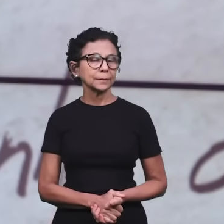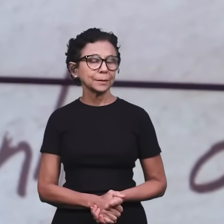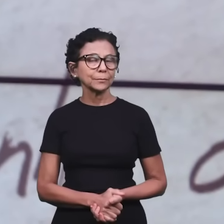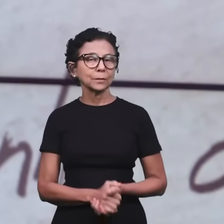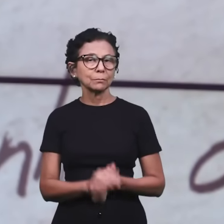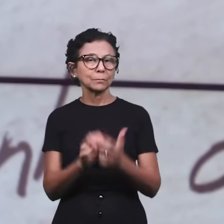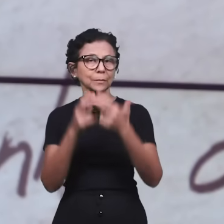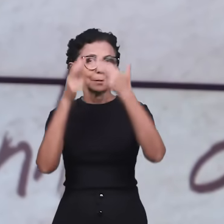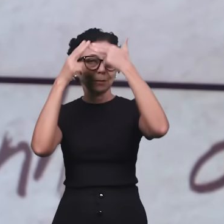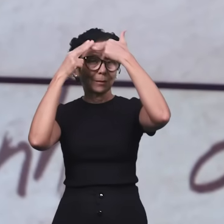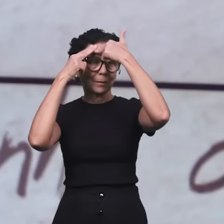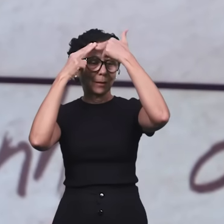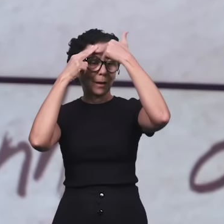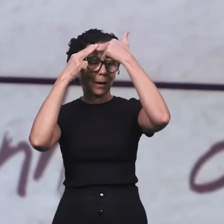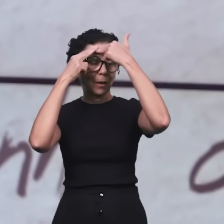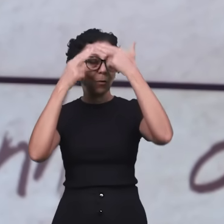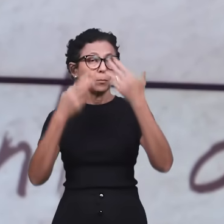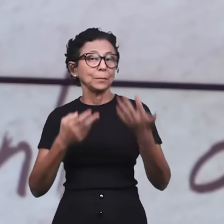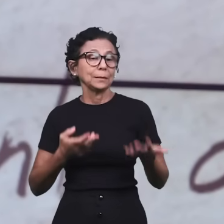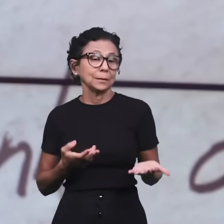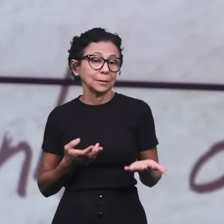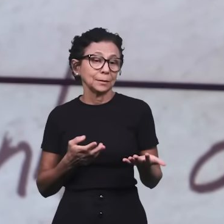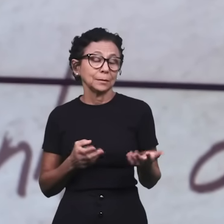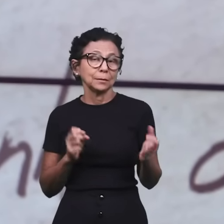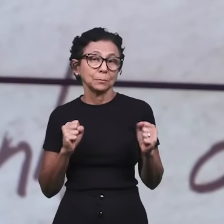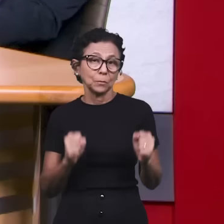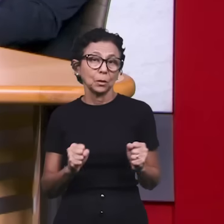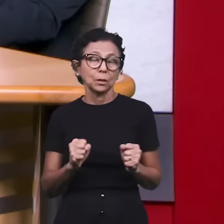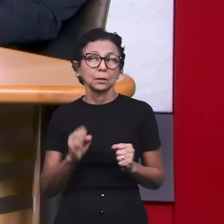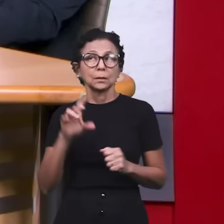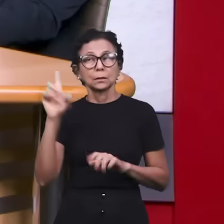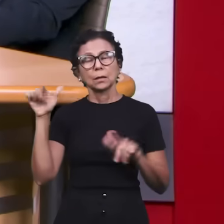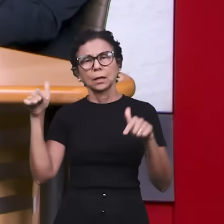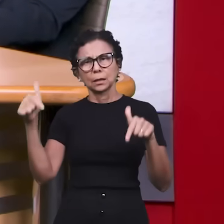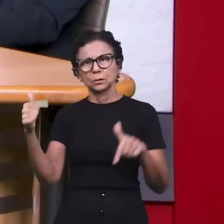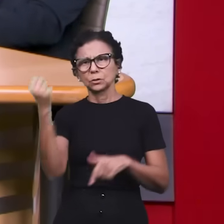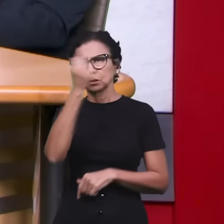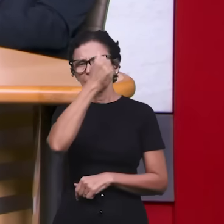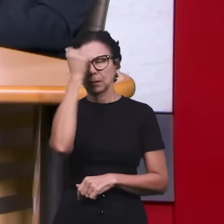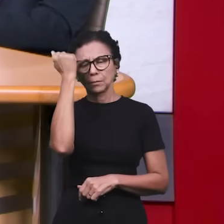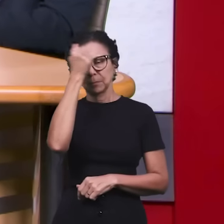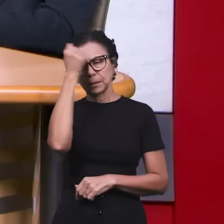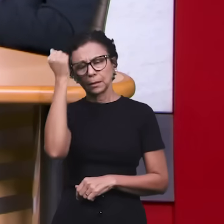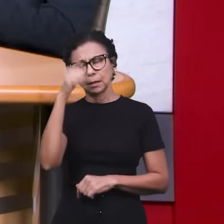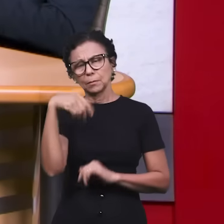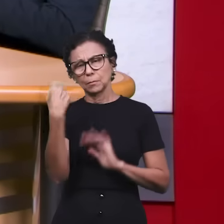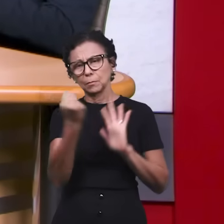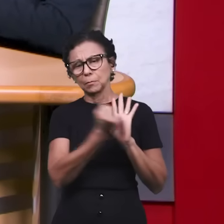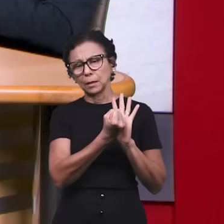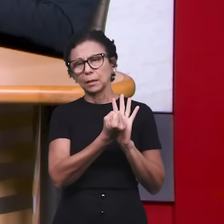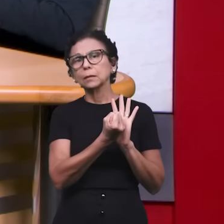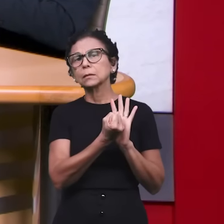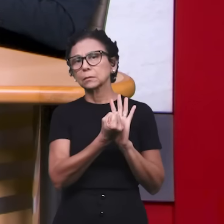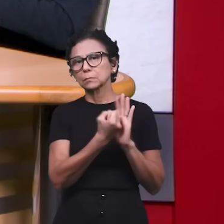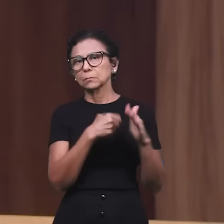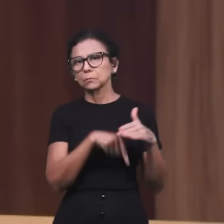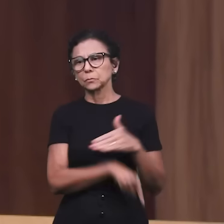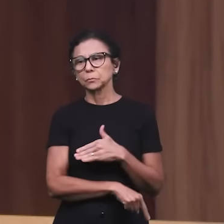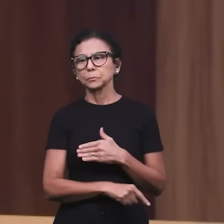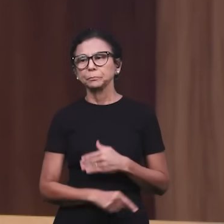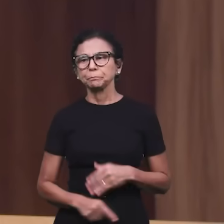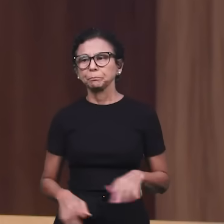passar, uma operação do Senhor, mas isso permanece por Ficam muito marcas, tempo, né? ficam marcas profundas, né? Eu acho que um exemplo que a gente